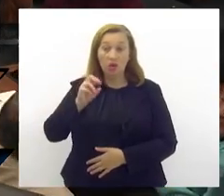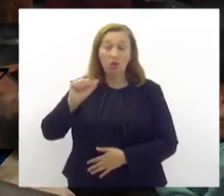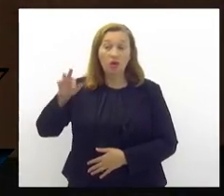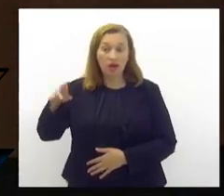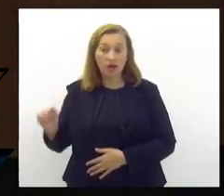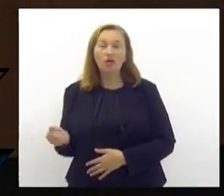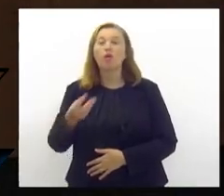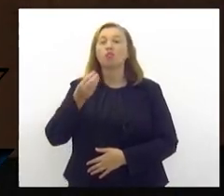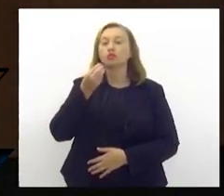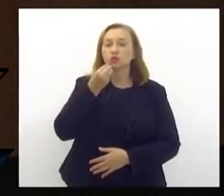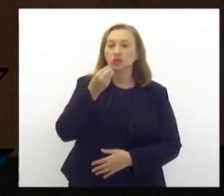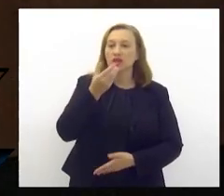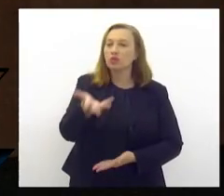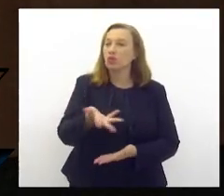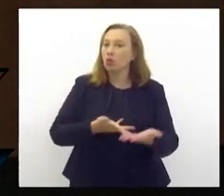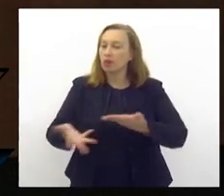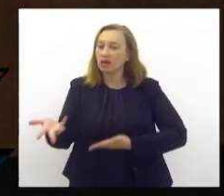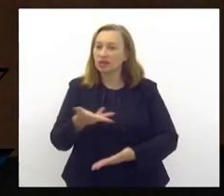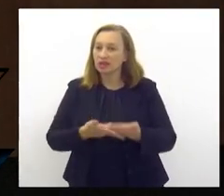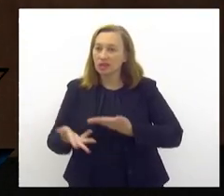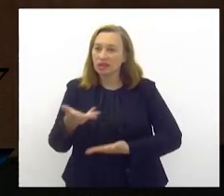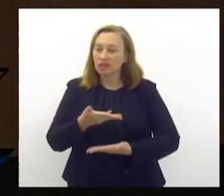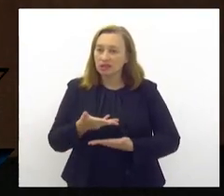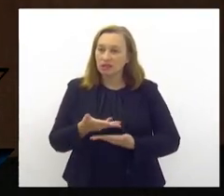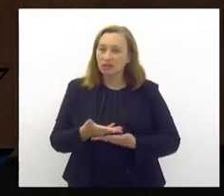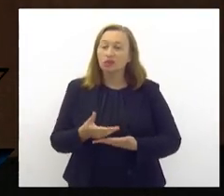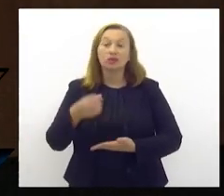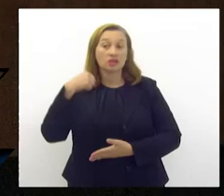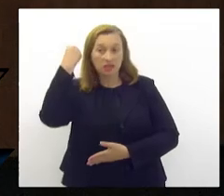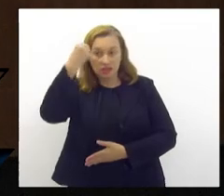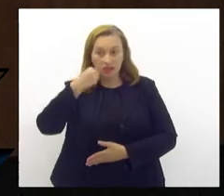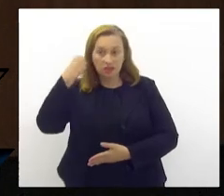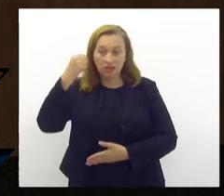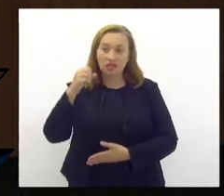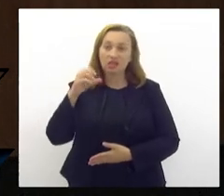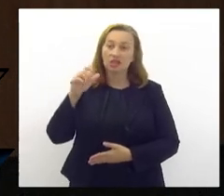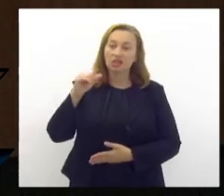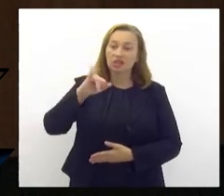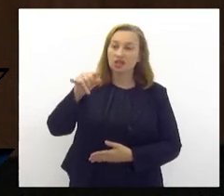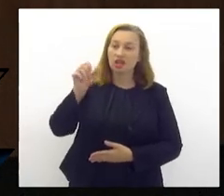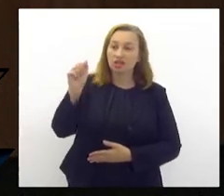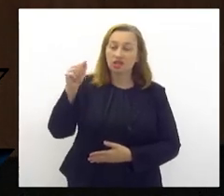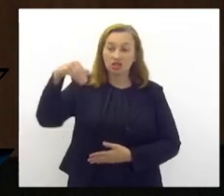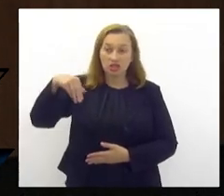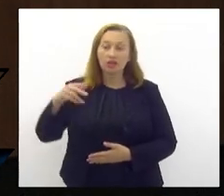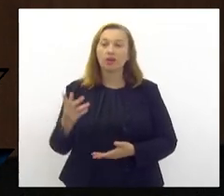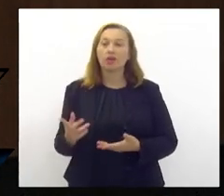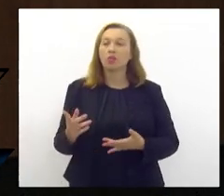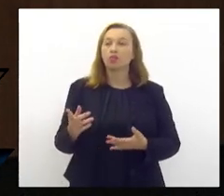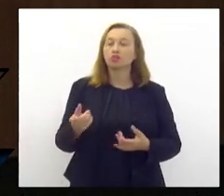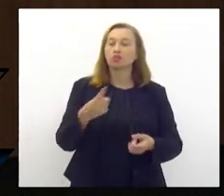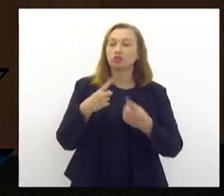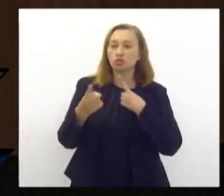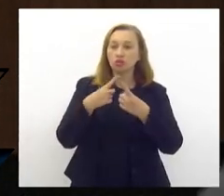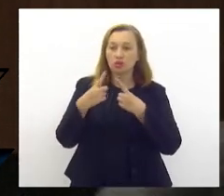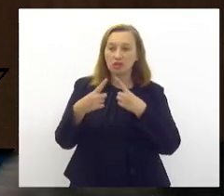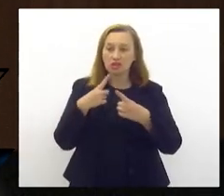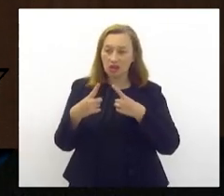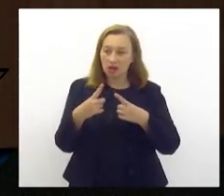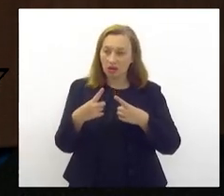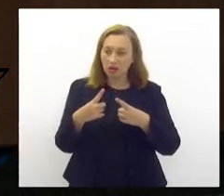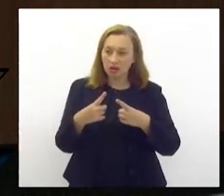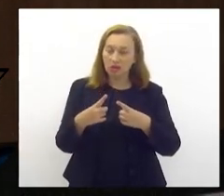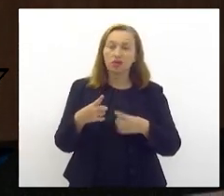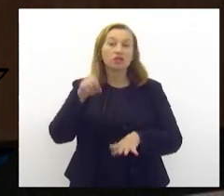oportunidade de compartilhar com o então senador Jean Paul Prates um debate em Oxford,